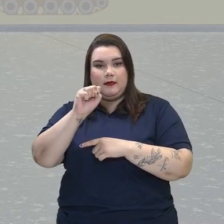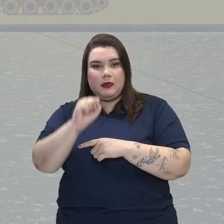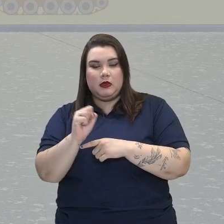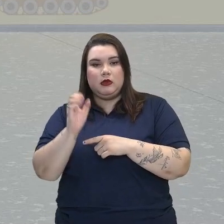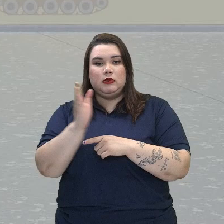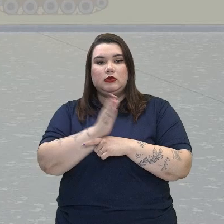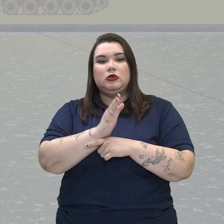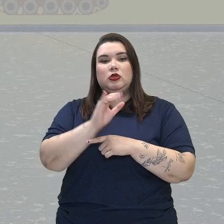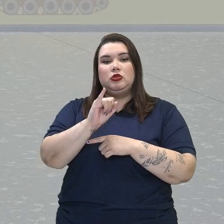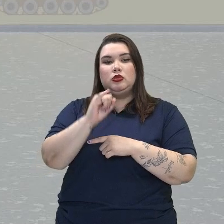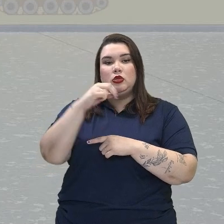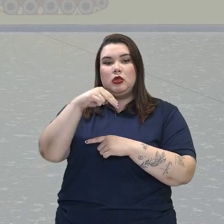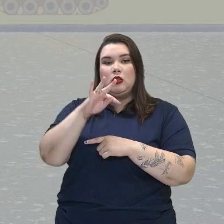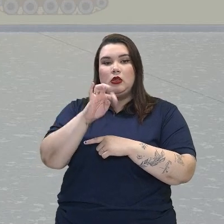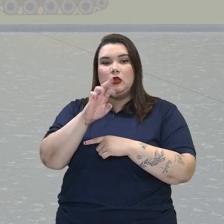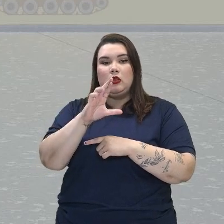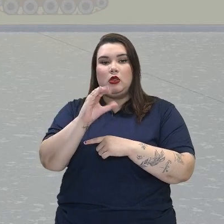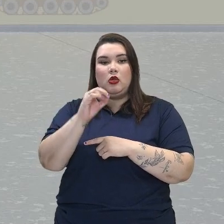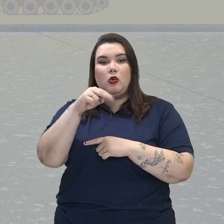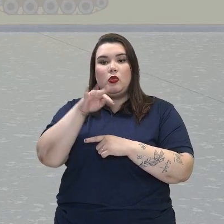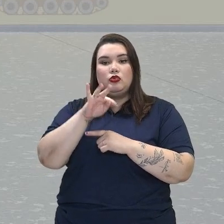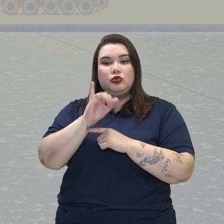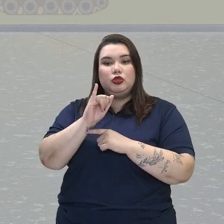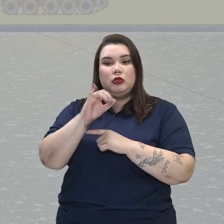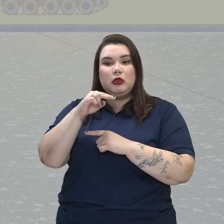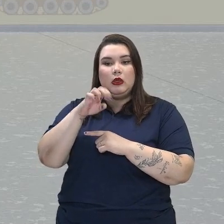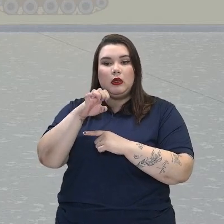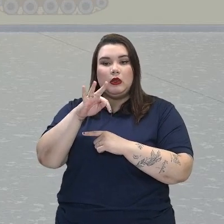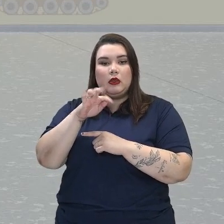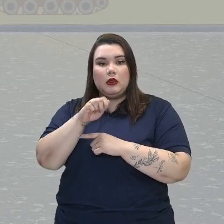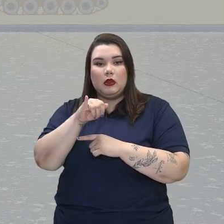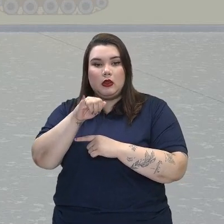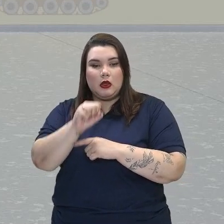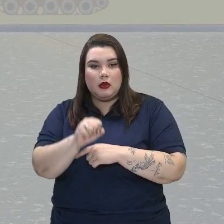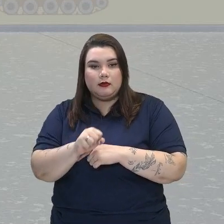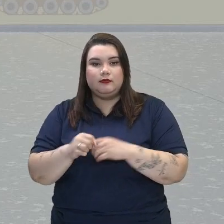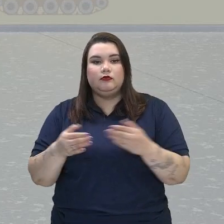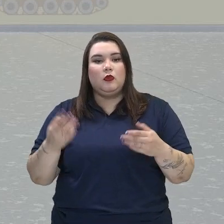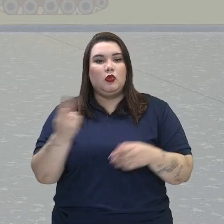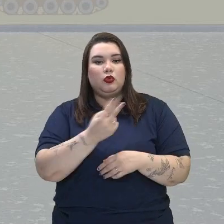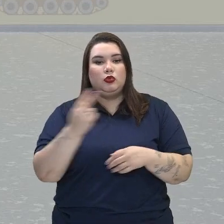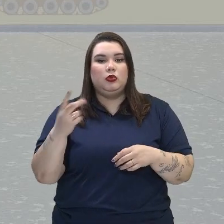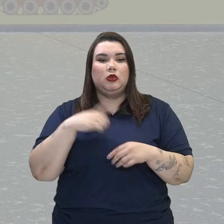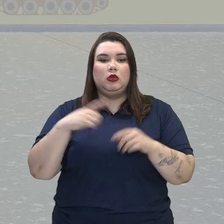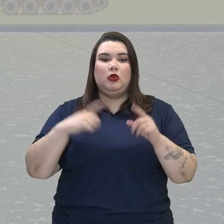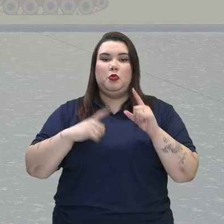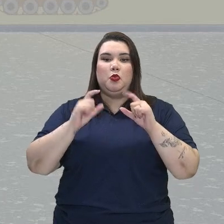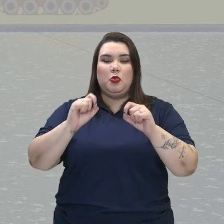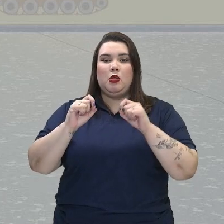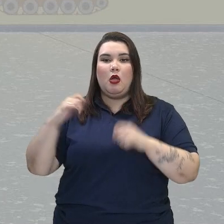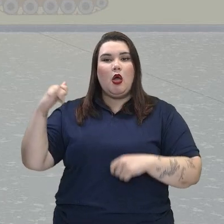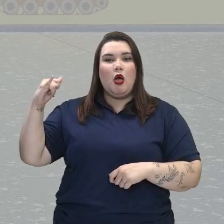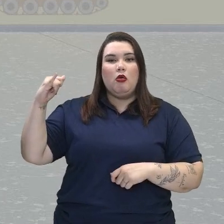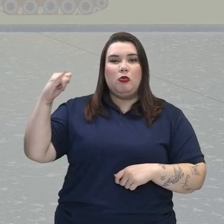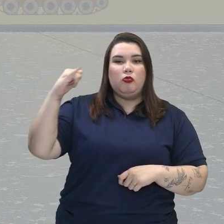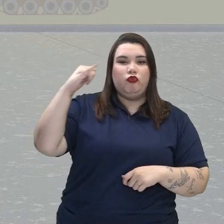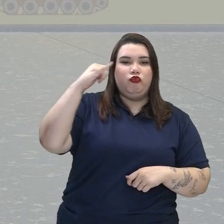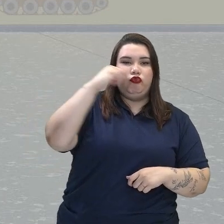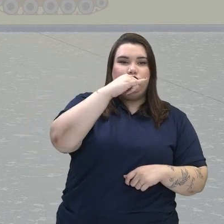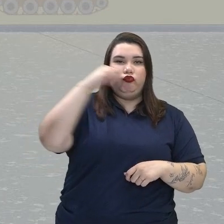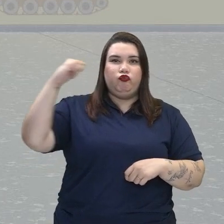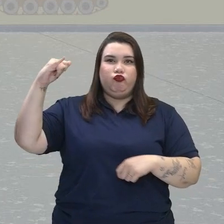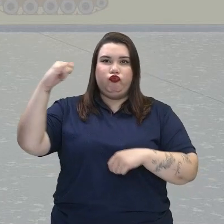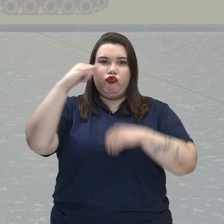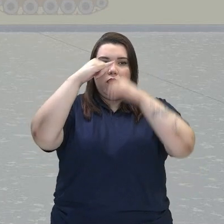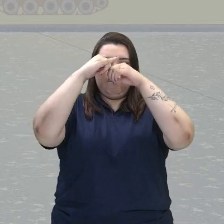em novas tecnologias militares, como mísseis e aviões de bombardeio. O objetivo era